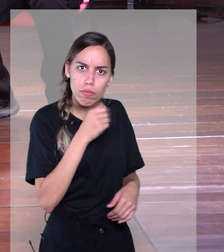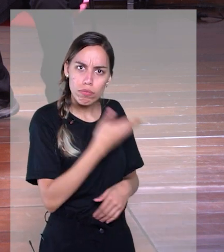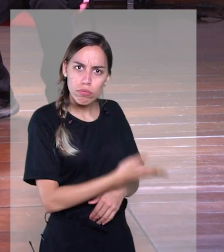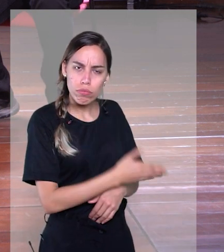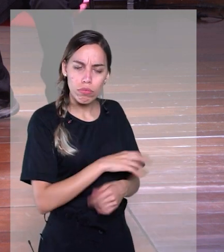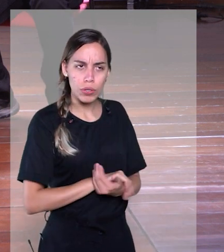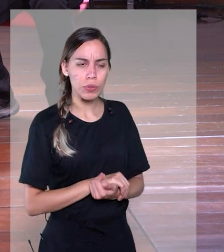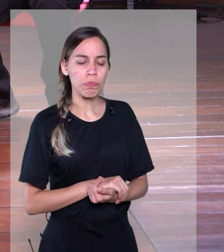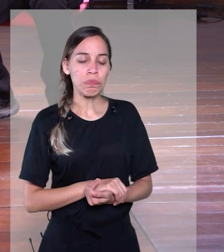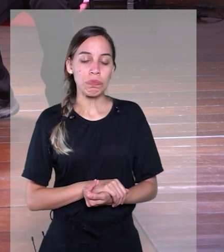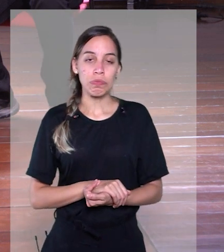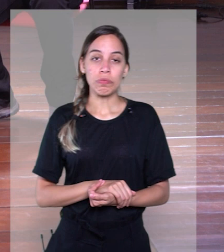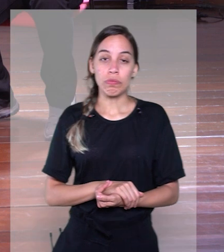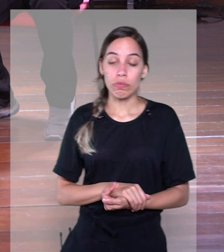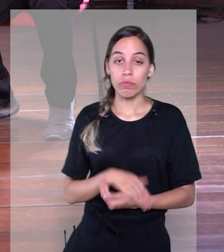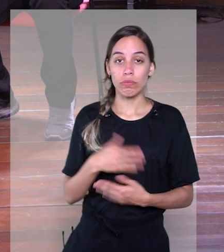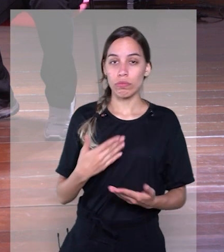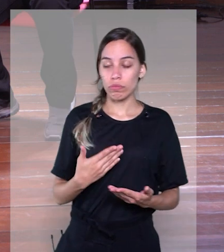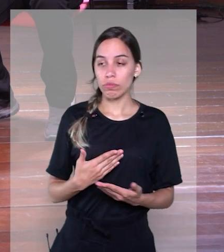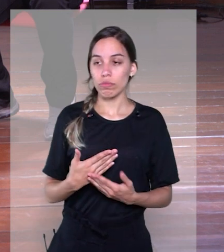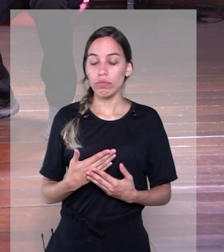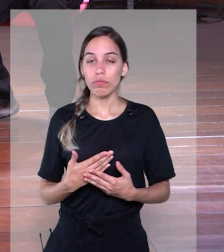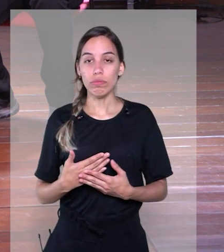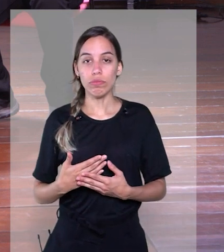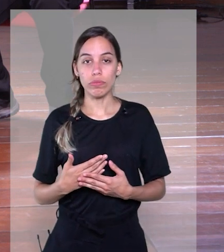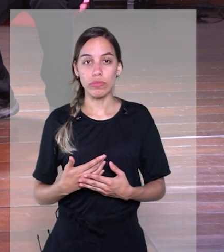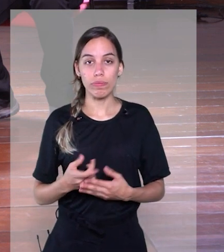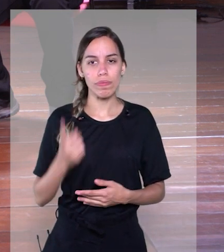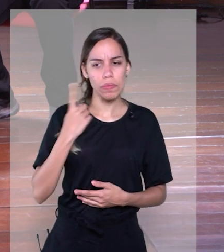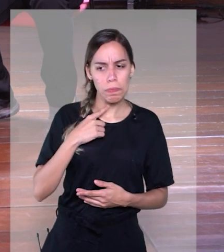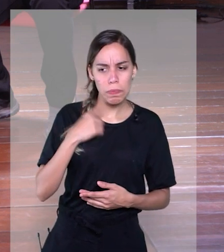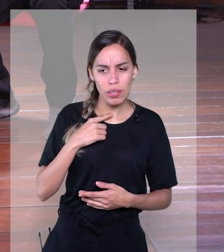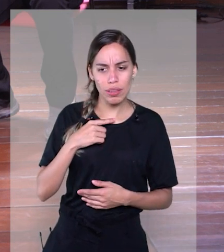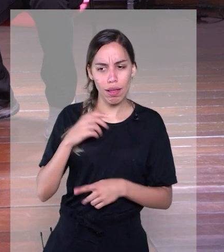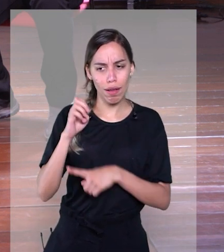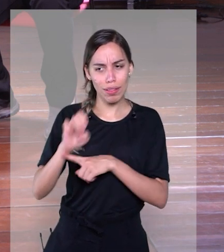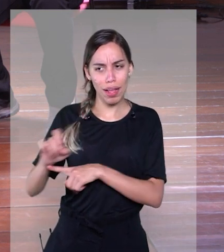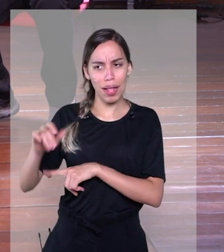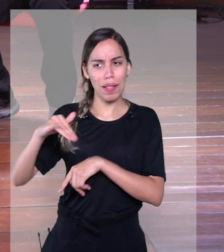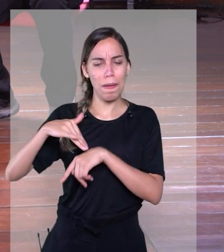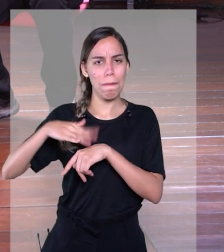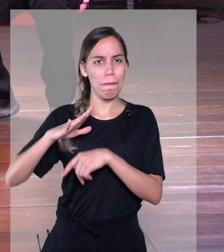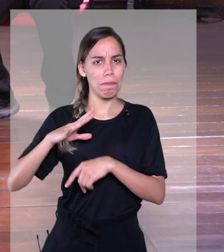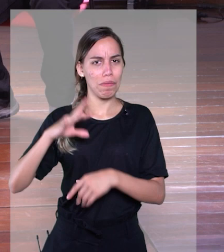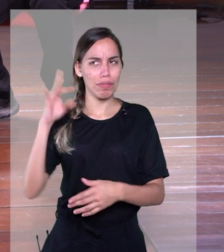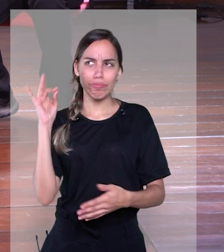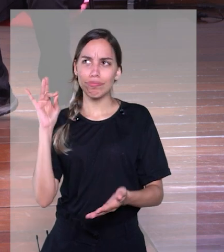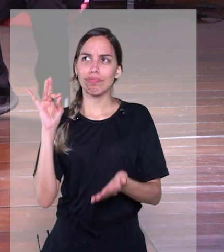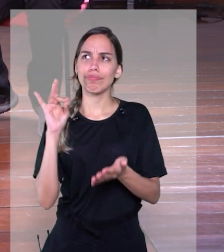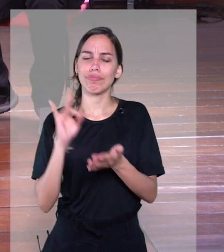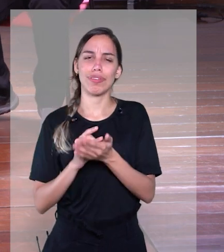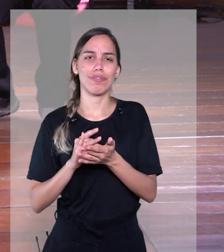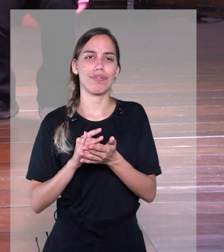é claro, mas é um dos estados mais originais que o Brasil tem e que o mundo tem, né? Uma segunda espectadora na plateia faz